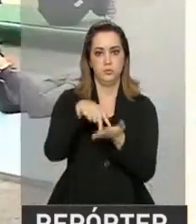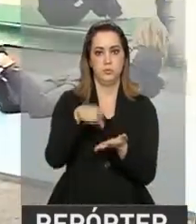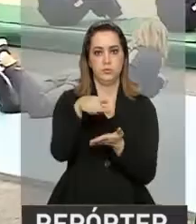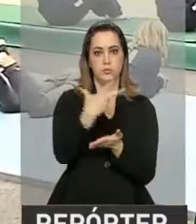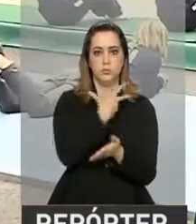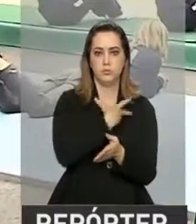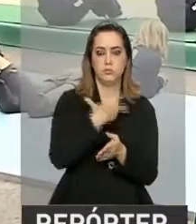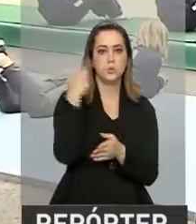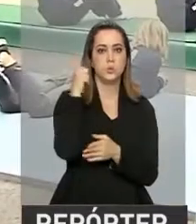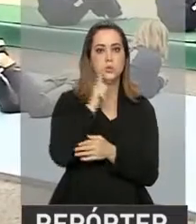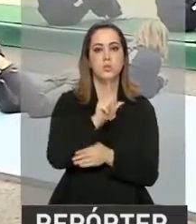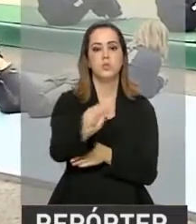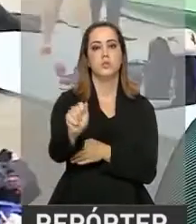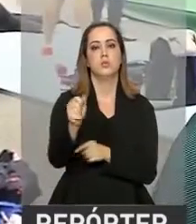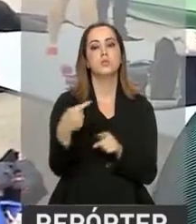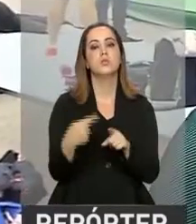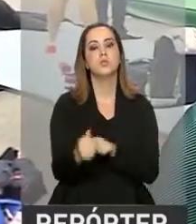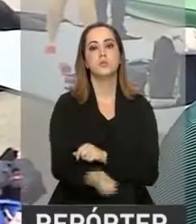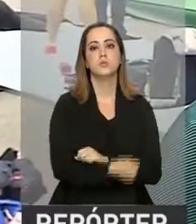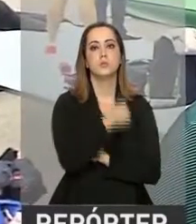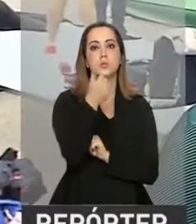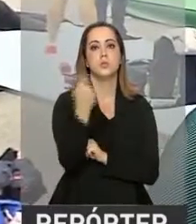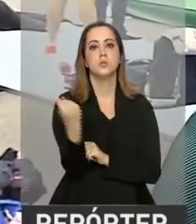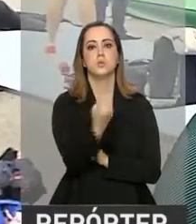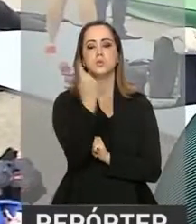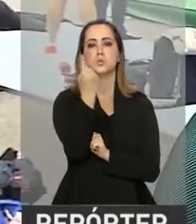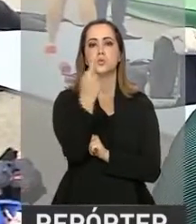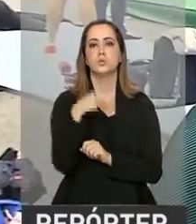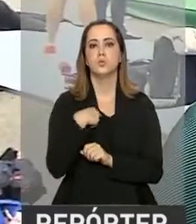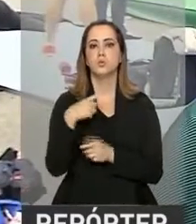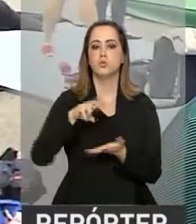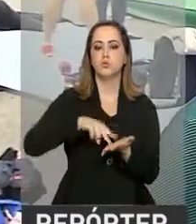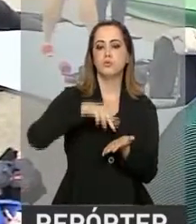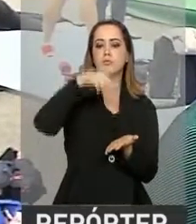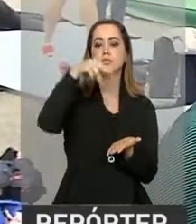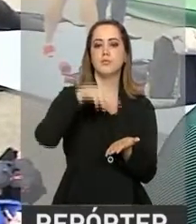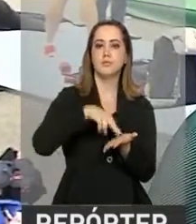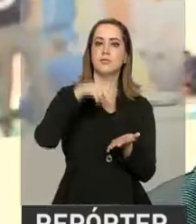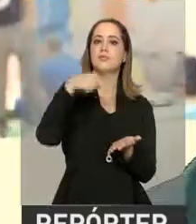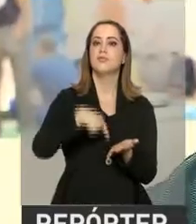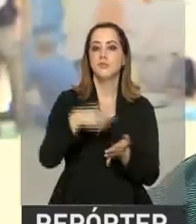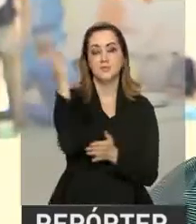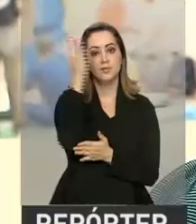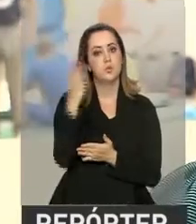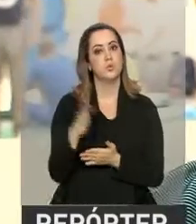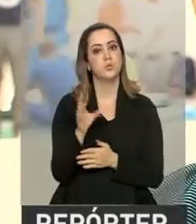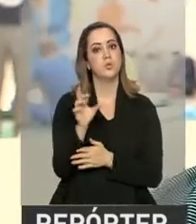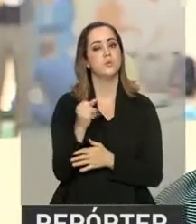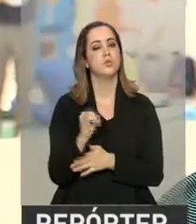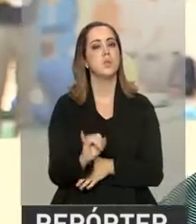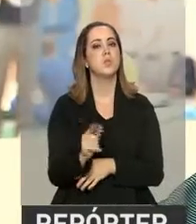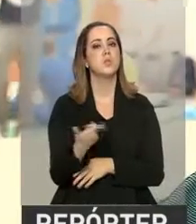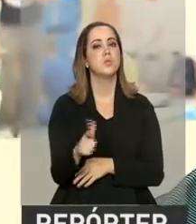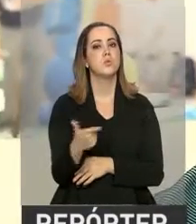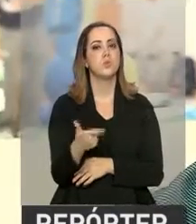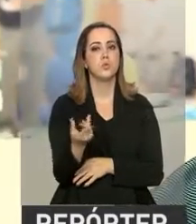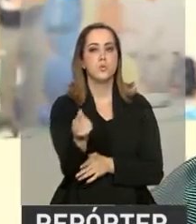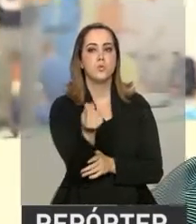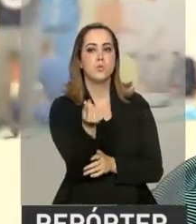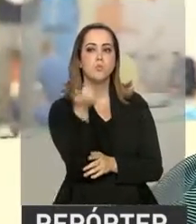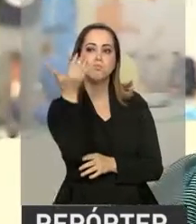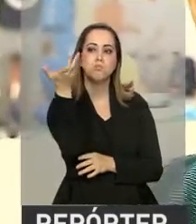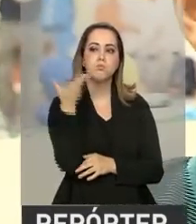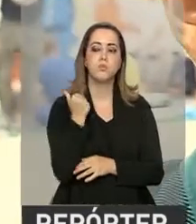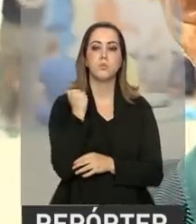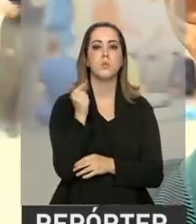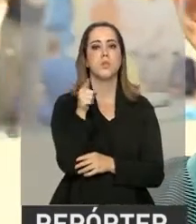o melhor resultado individual da história da ginástica artística brasileira. Não fosse o apoio do programa do governo federal,